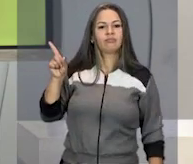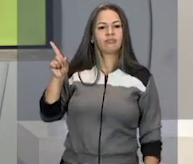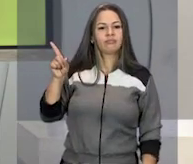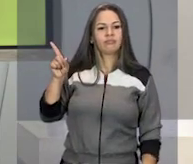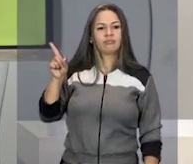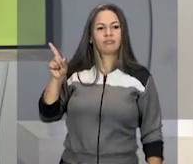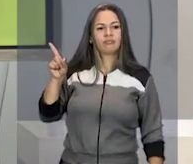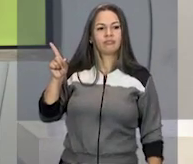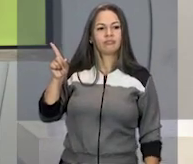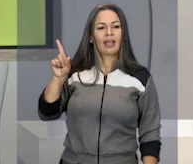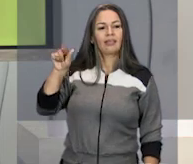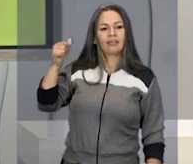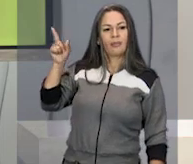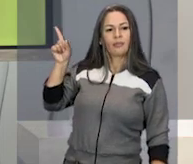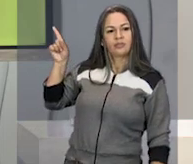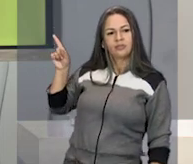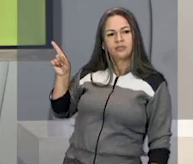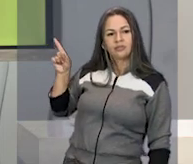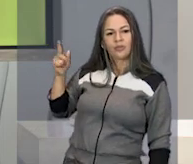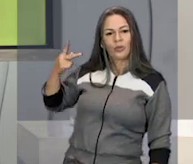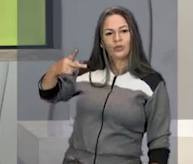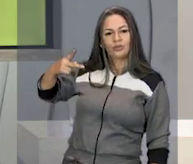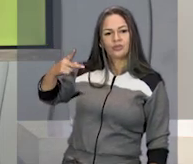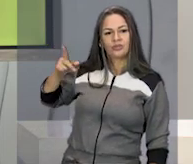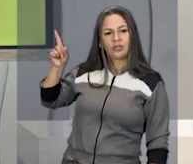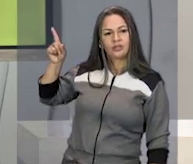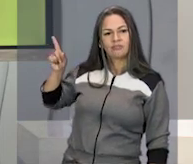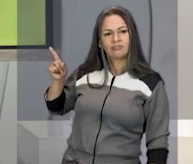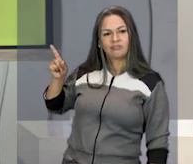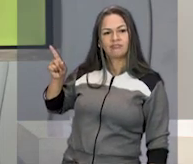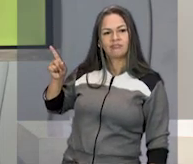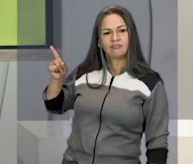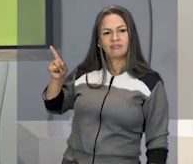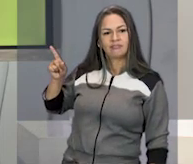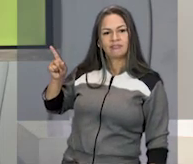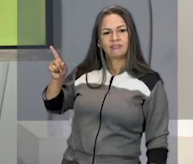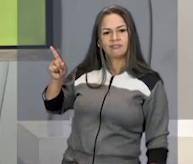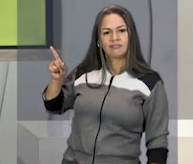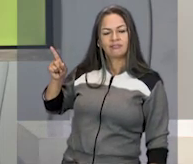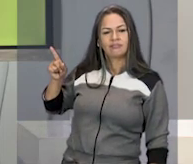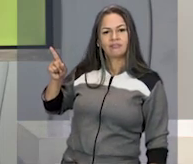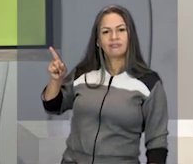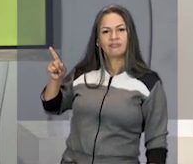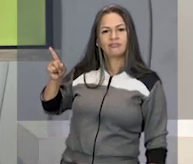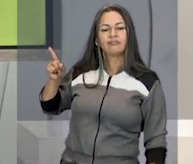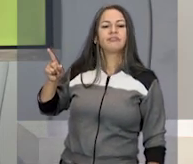vem Bangladesh e Japão, com mais de 100 milhões de pessoas, são mais alguns exemplos que eu coloquei aqui para vocês.